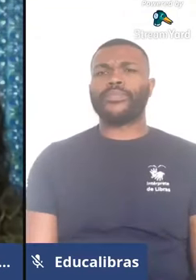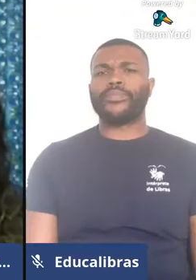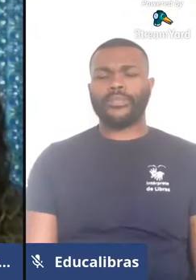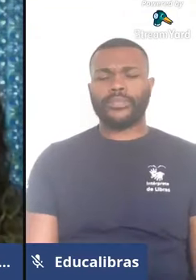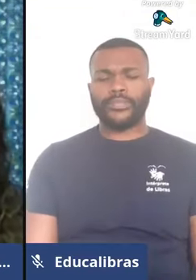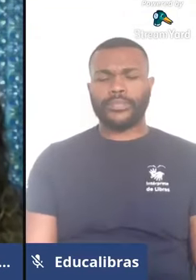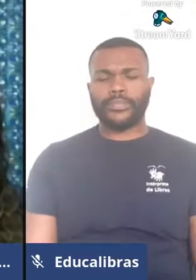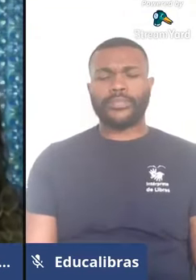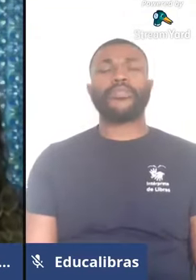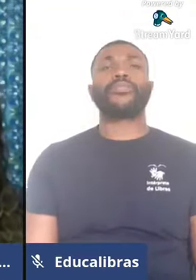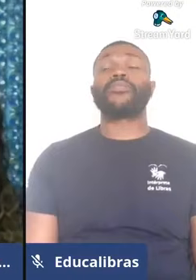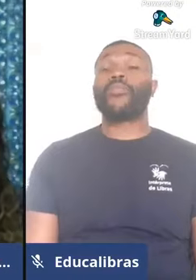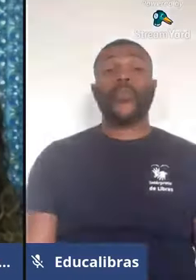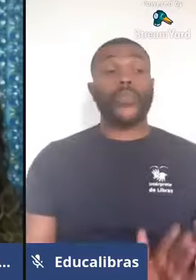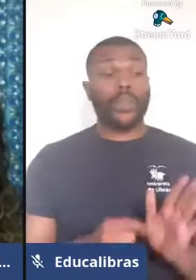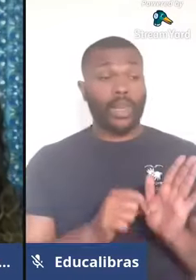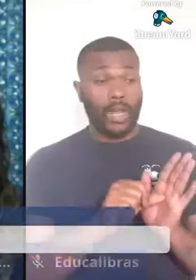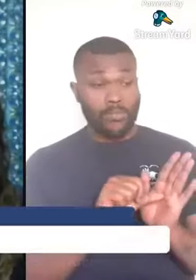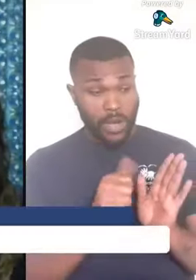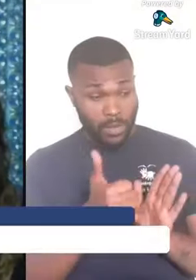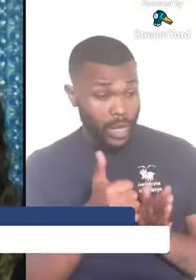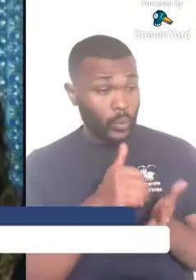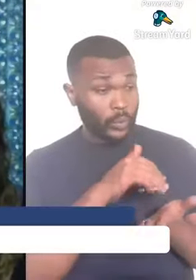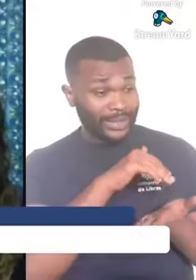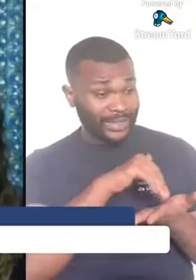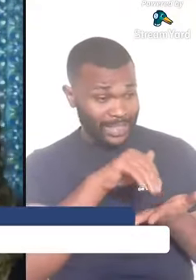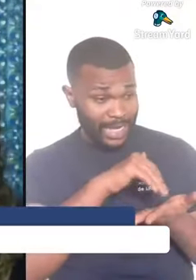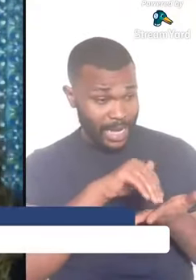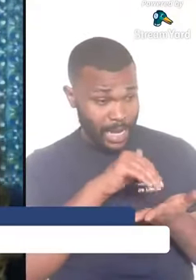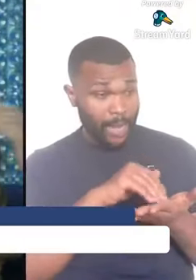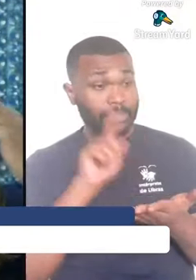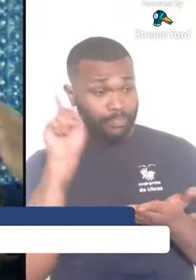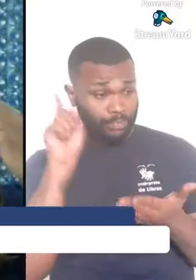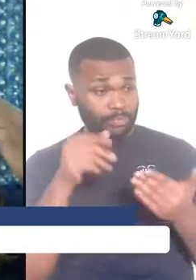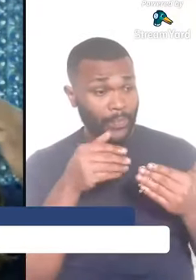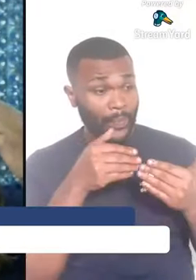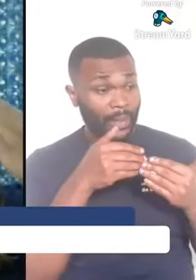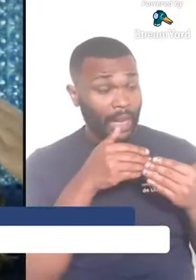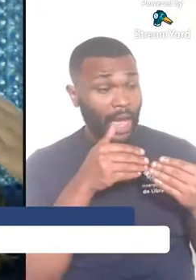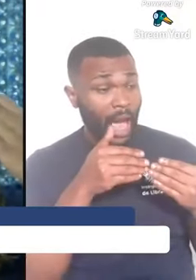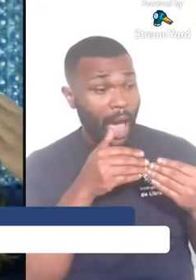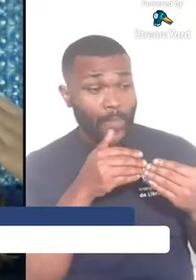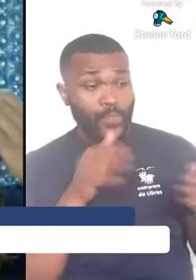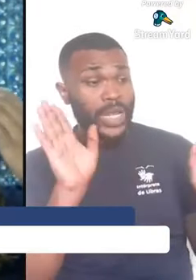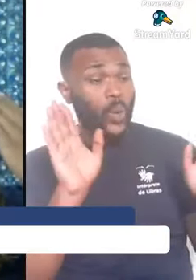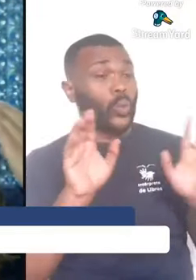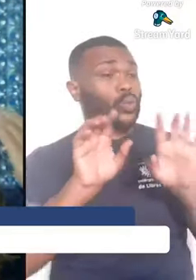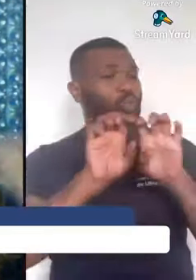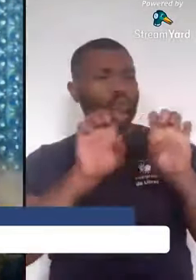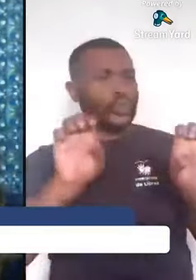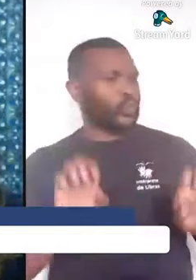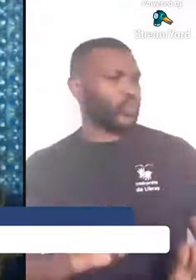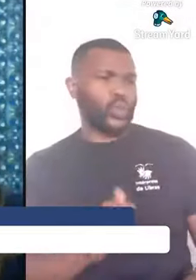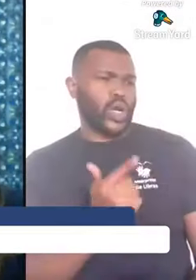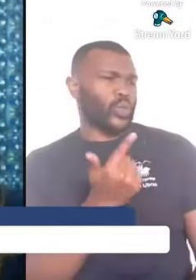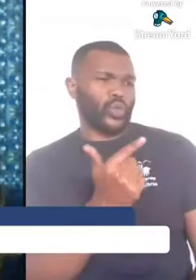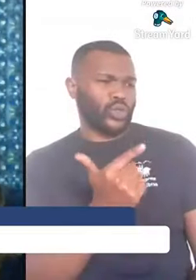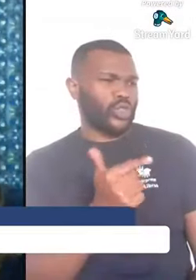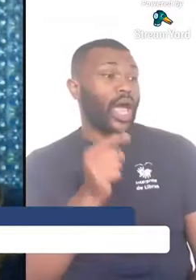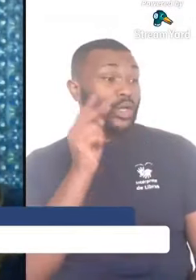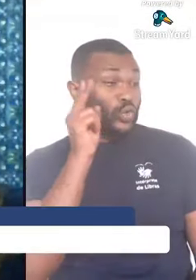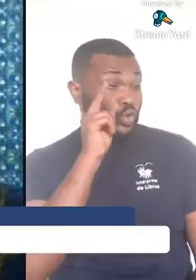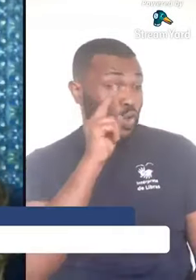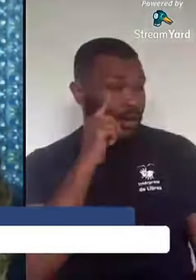Então, assim, primeiro que quando a secretaria abriu, a gente não tinha muita estrutura, né? Acho que isso é até uma história curiosa, acho que